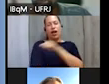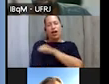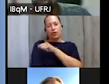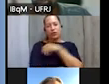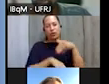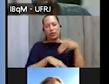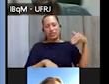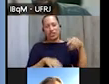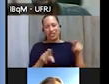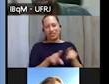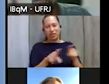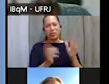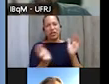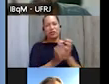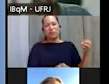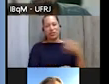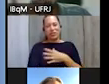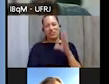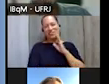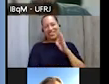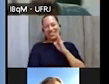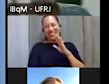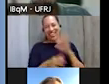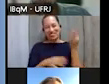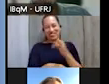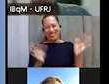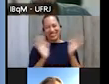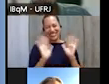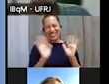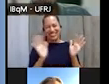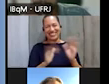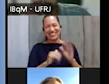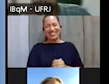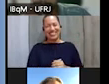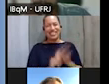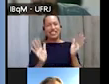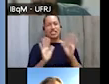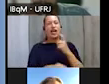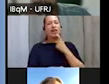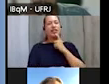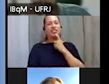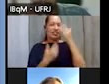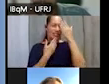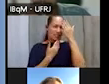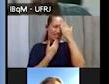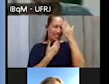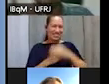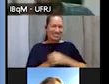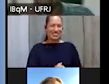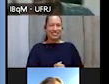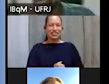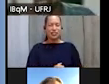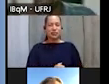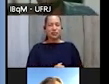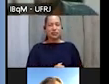também, da turma nova. Muito legal, Fabiola. Tchau, tchau. Tchau, Alexandre. Obrigada.